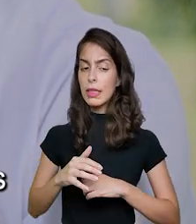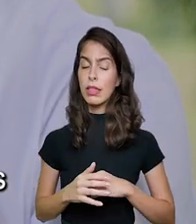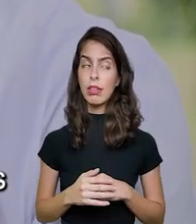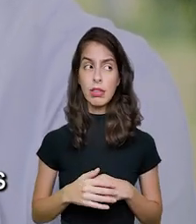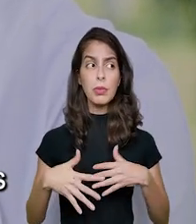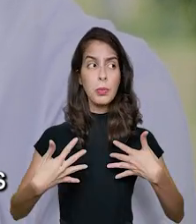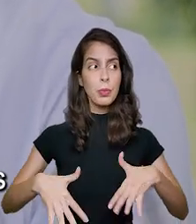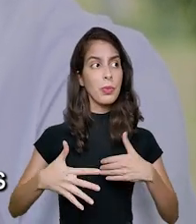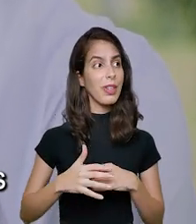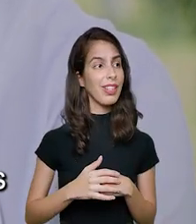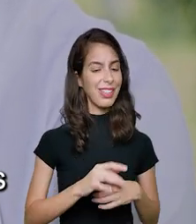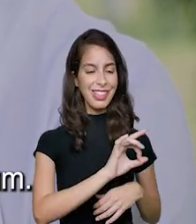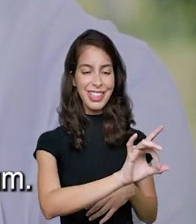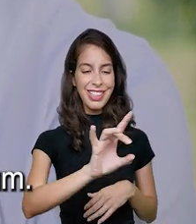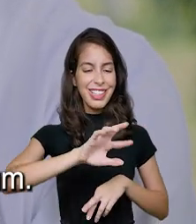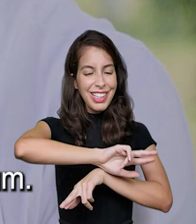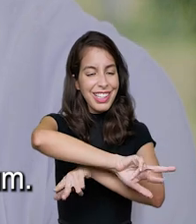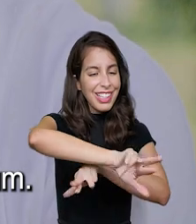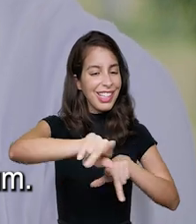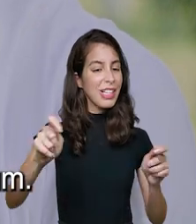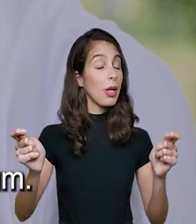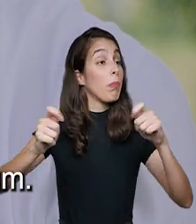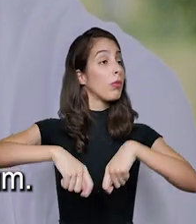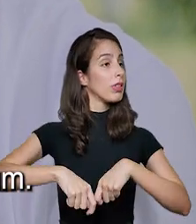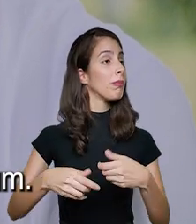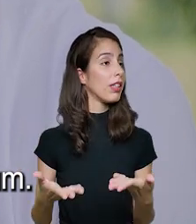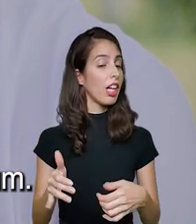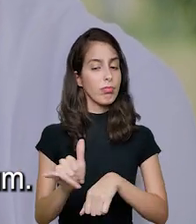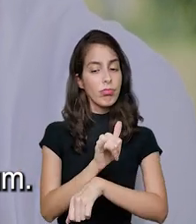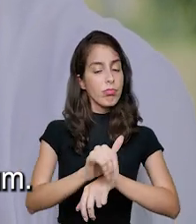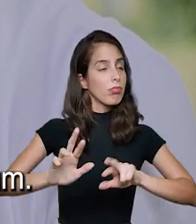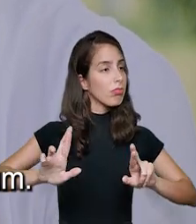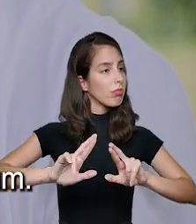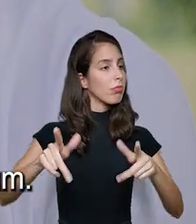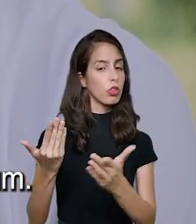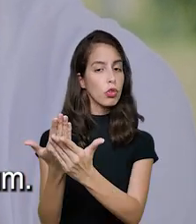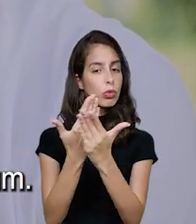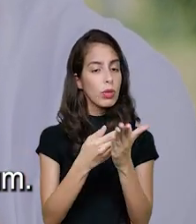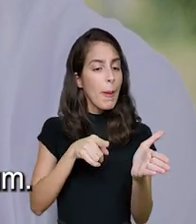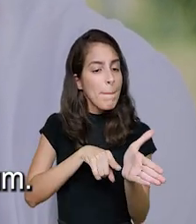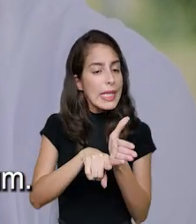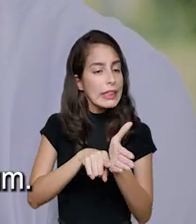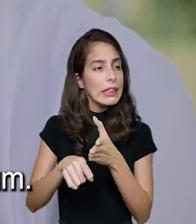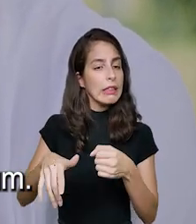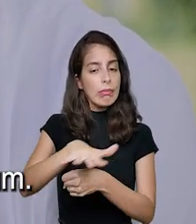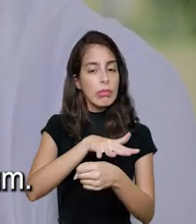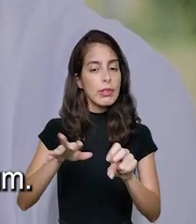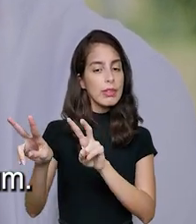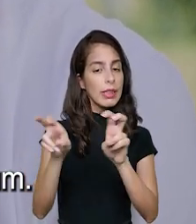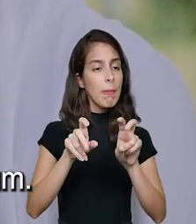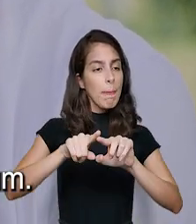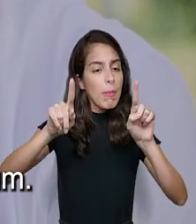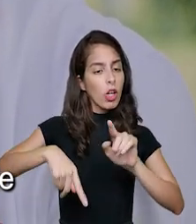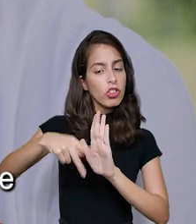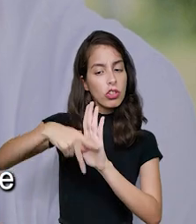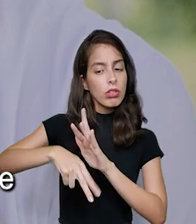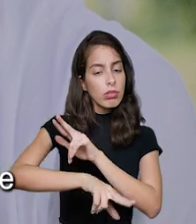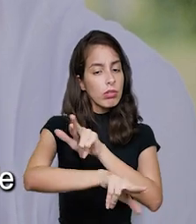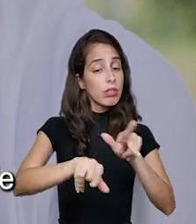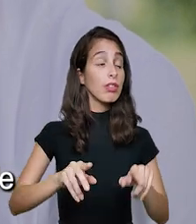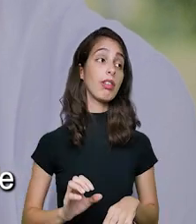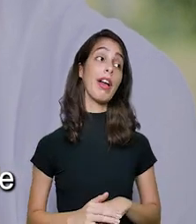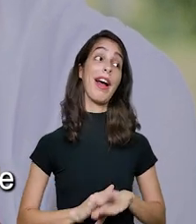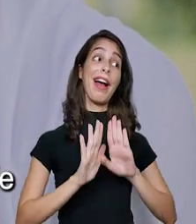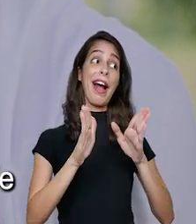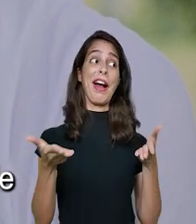Brasil também tem uma perspectiva de que todos os estados estejam em todas regiões e microrregiões porque tem região e microregião ah né